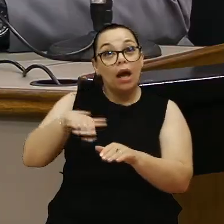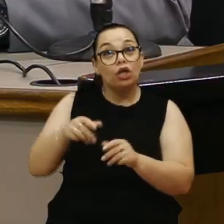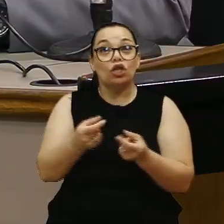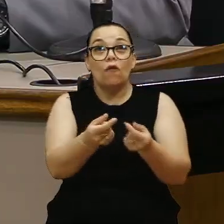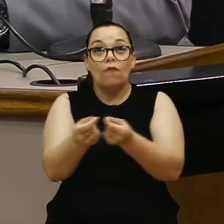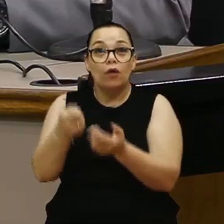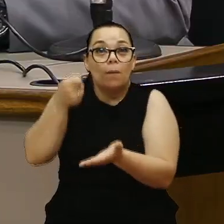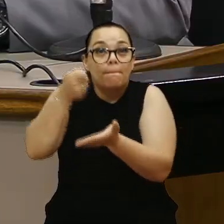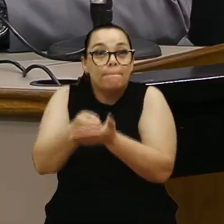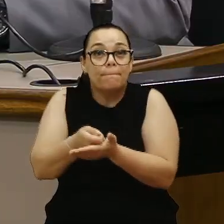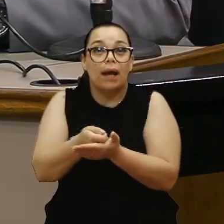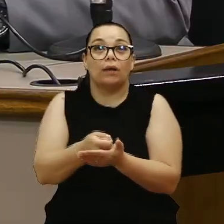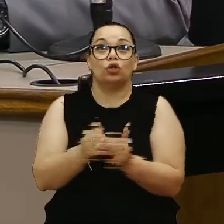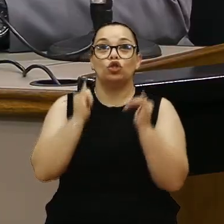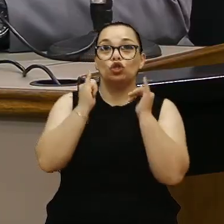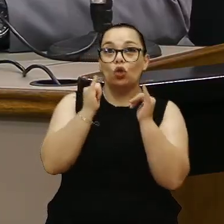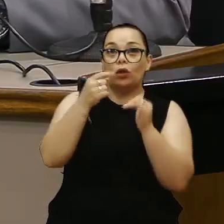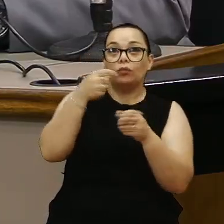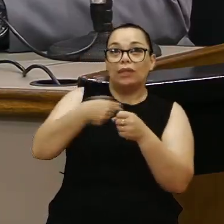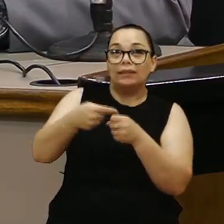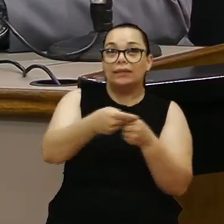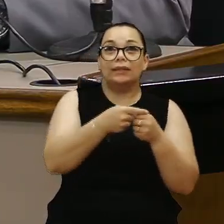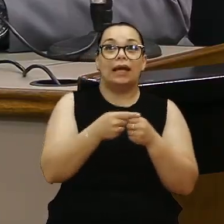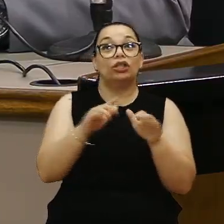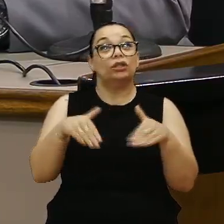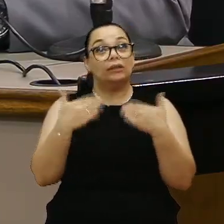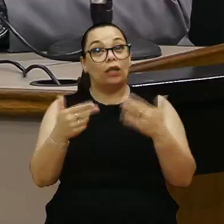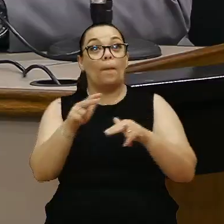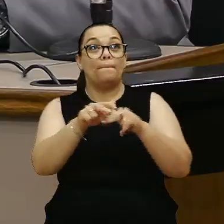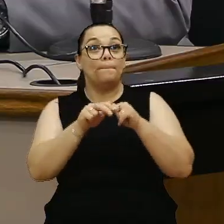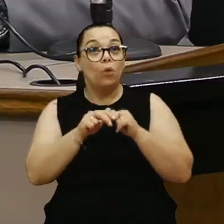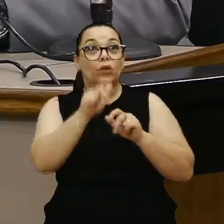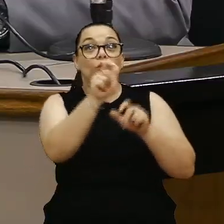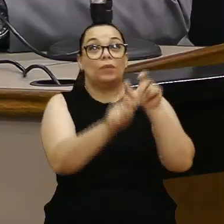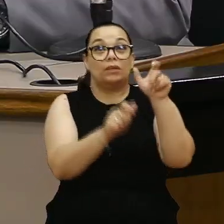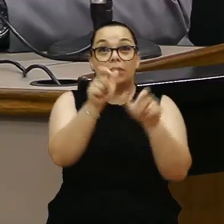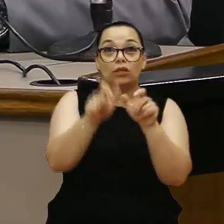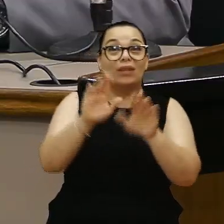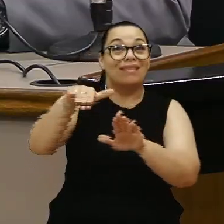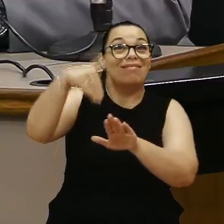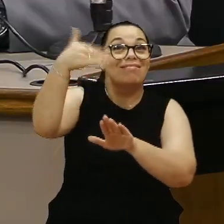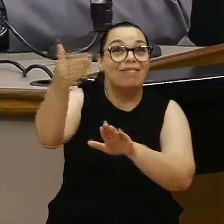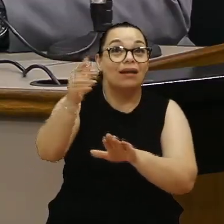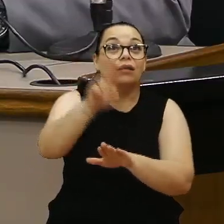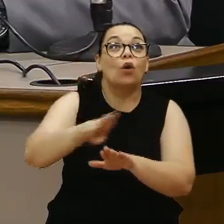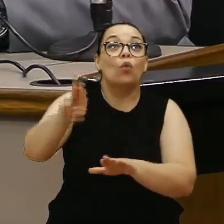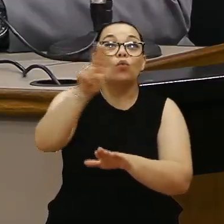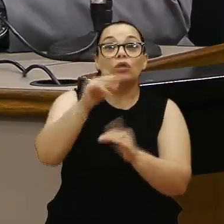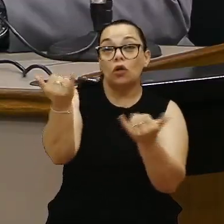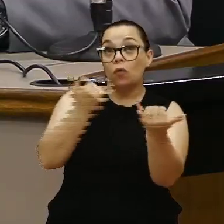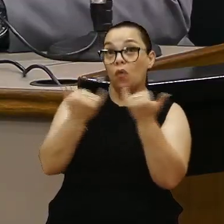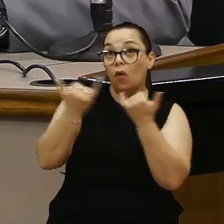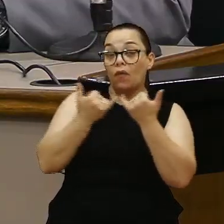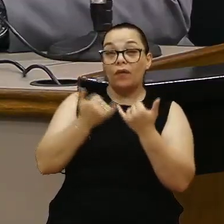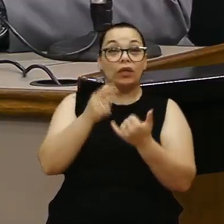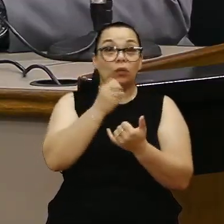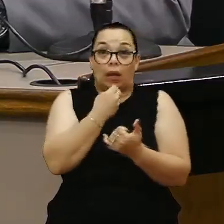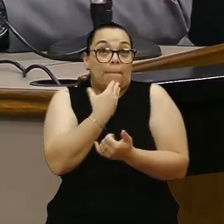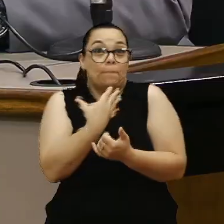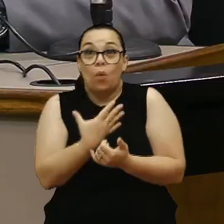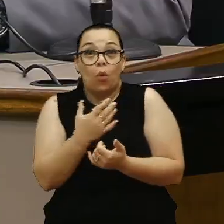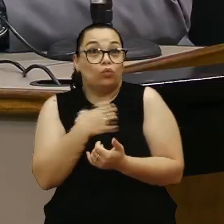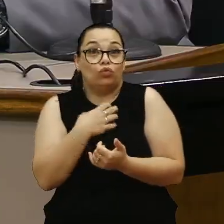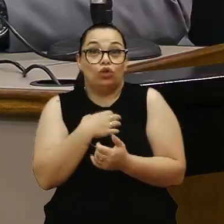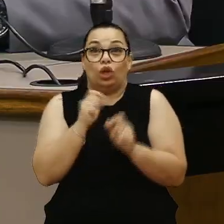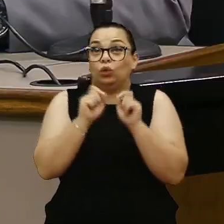a passagem de ônibus na nossa cidade. Então, por isso, pelas pessoas que lá fora estão nos dizendo que não está bom do